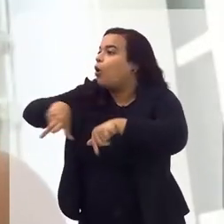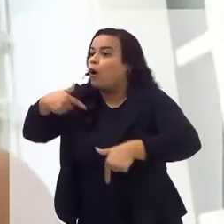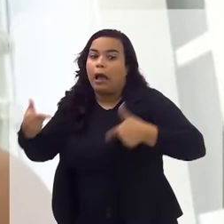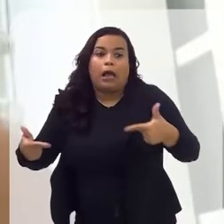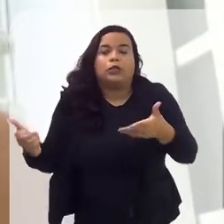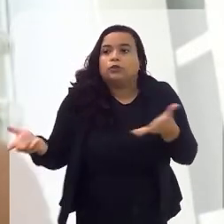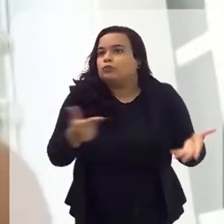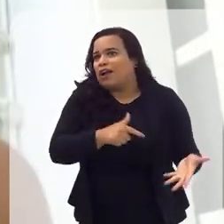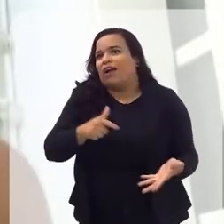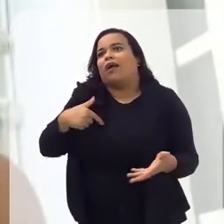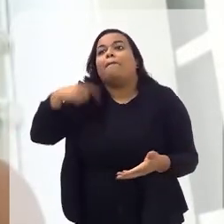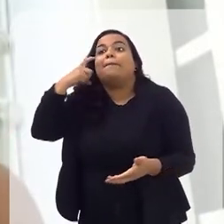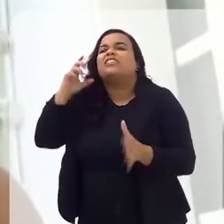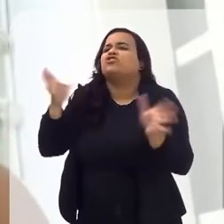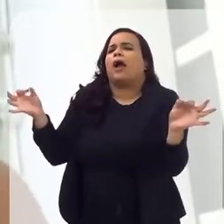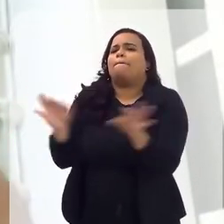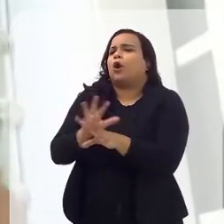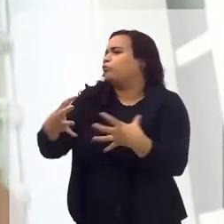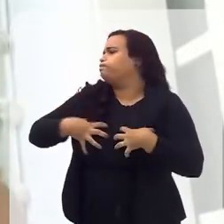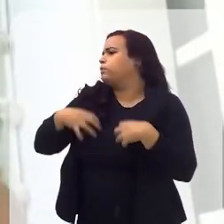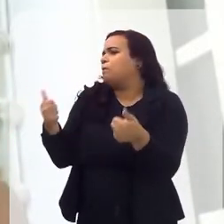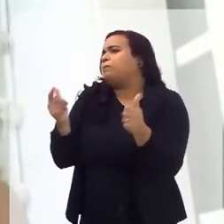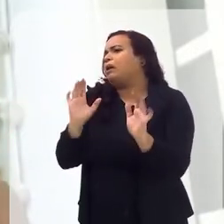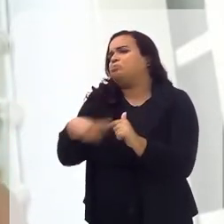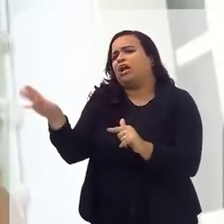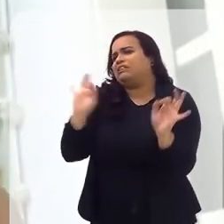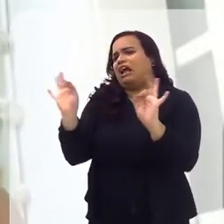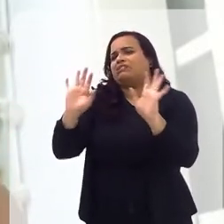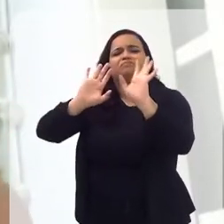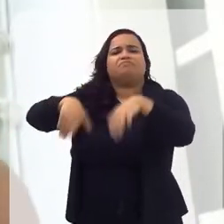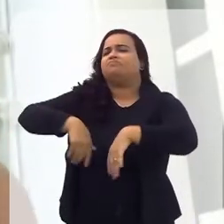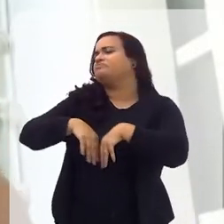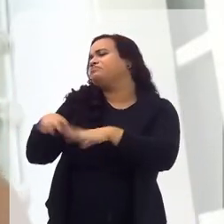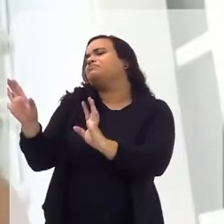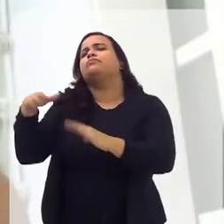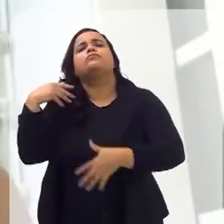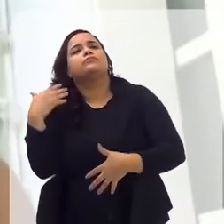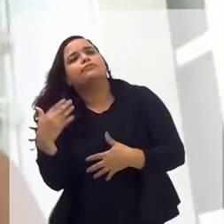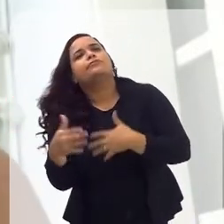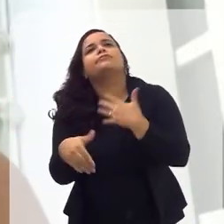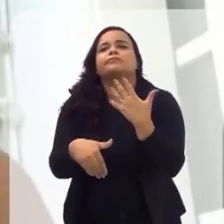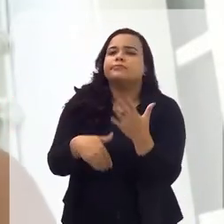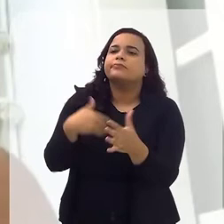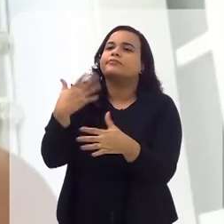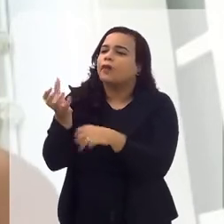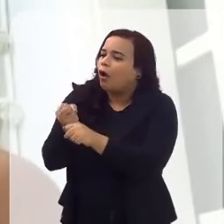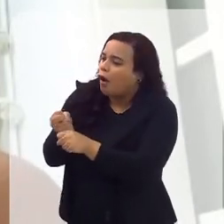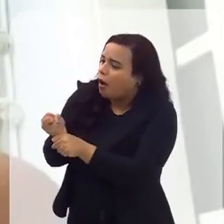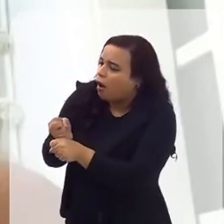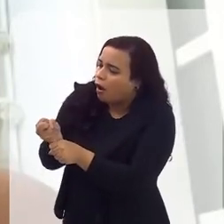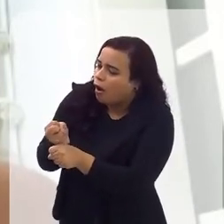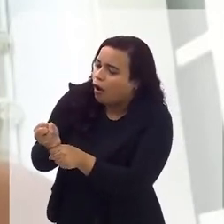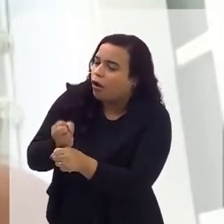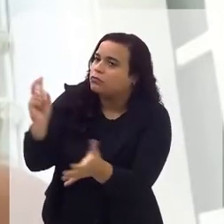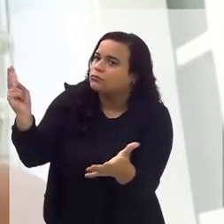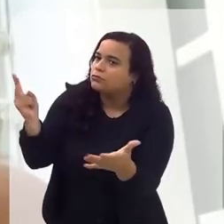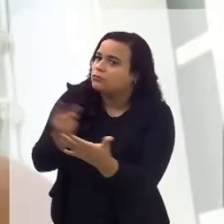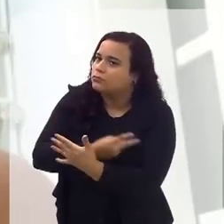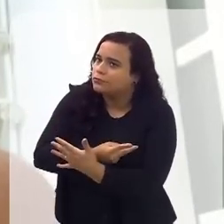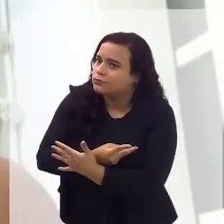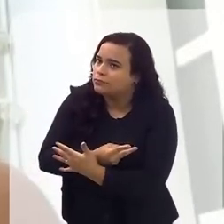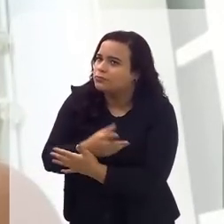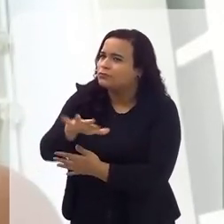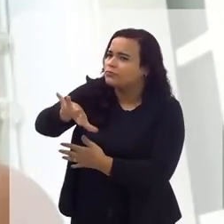muito o que fazer, já está aquilo lá e a gente acha que não vai ter problema nenhum, né? Pior já passou. Mas, conforme os anos foram se